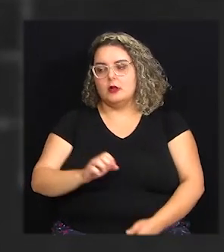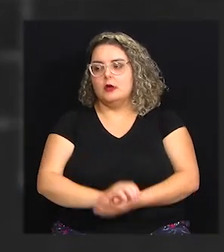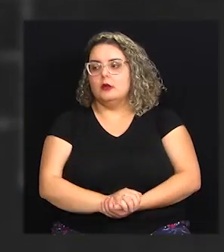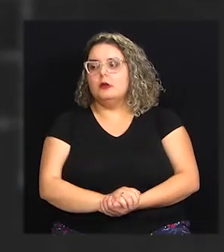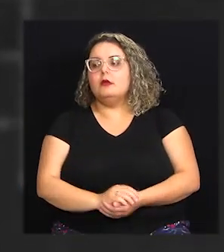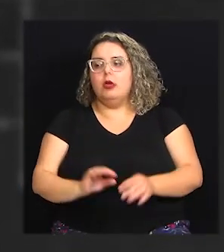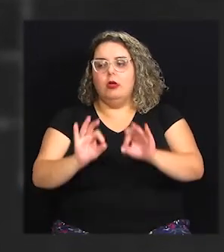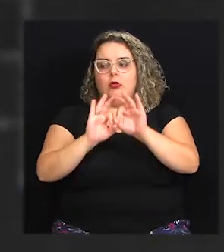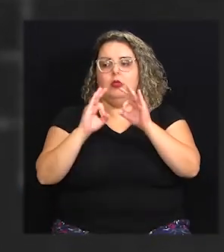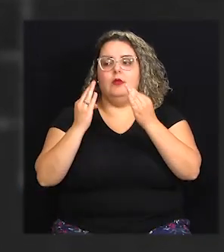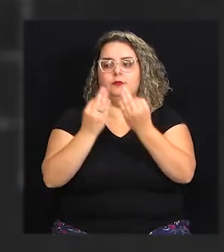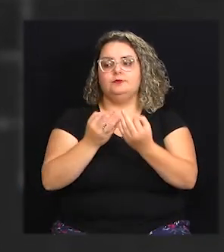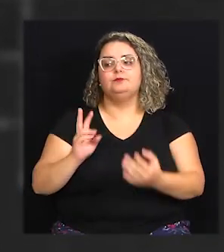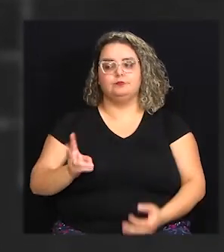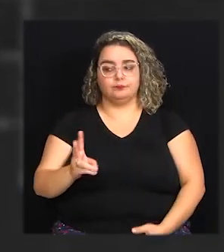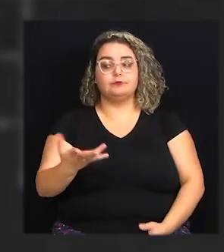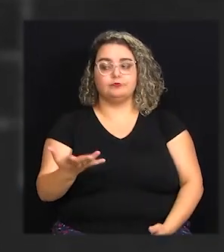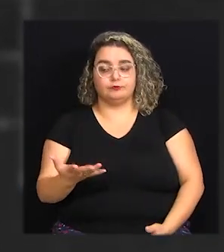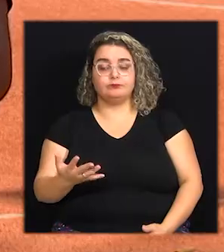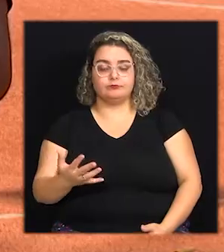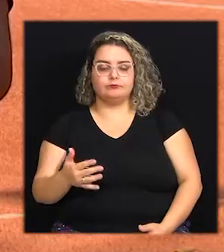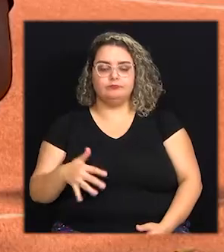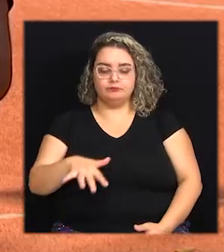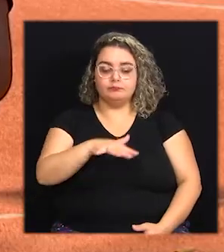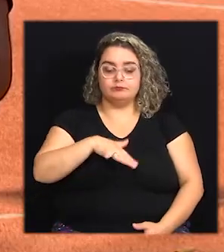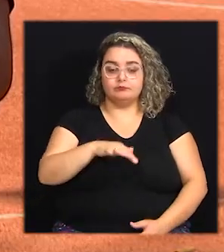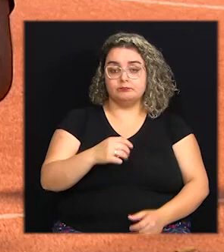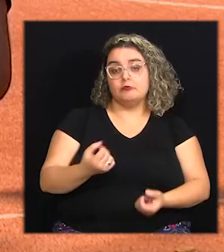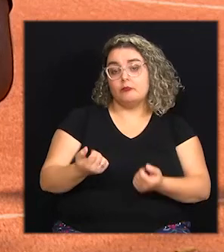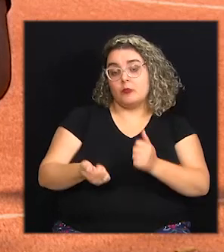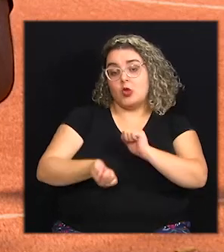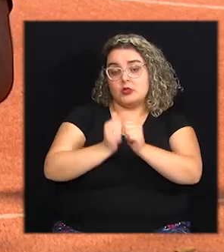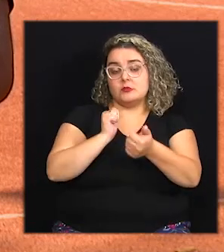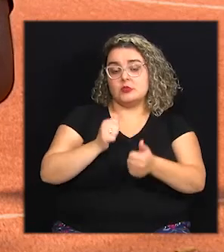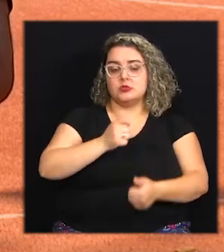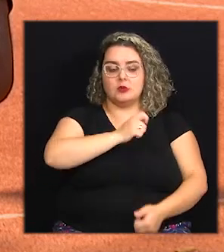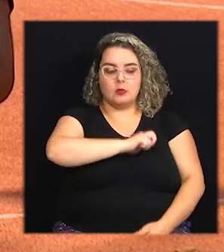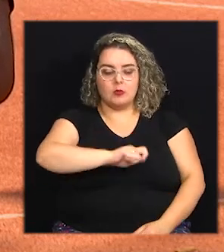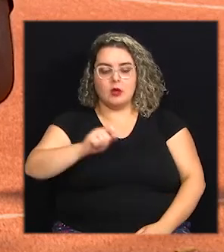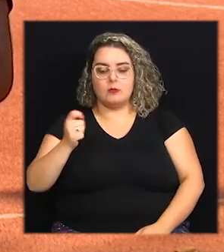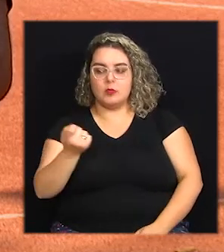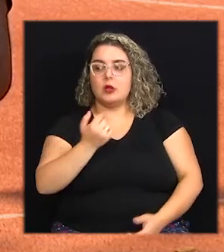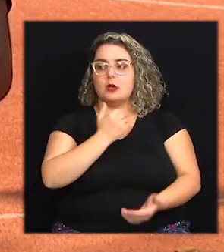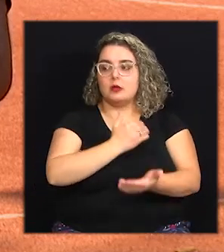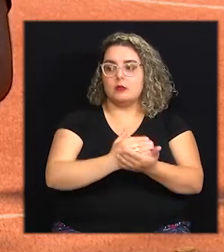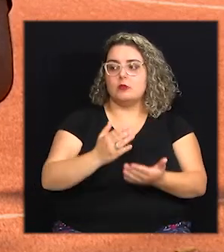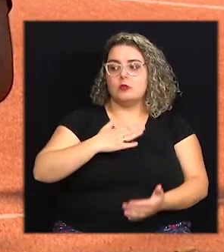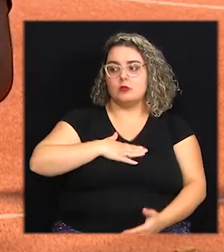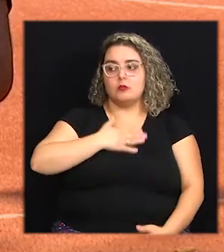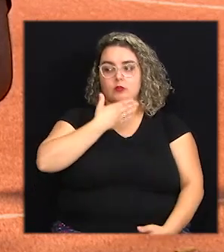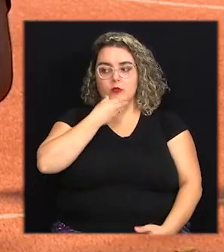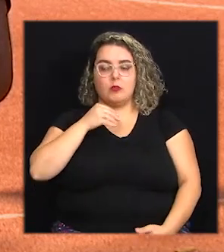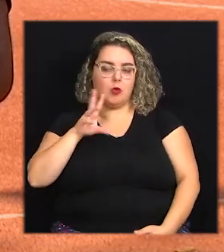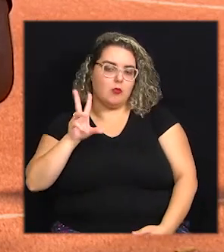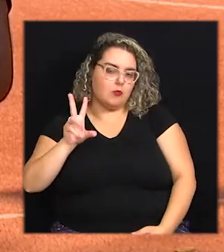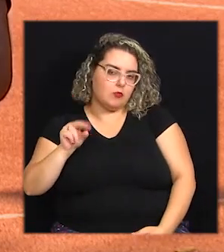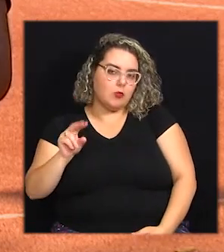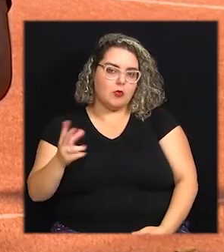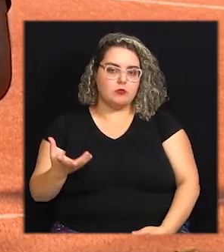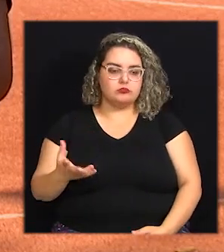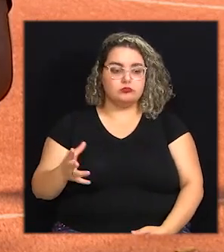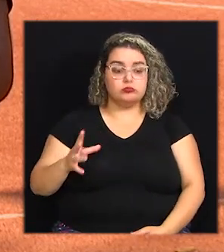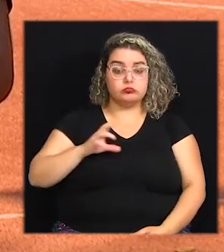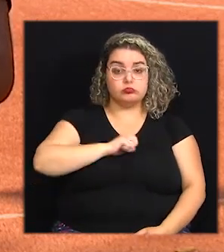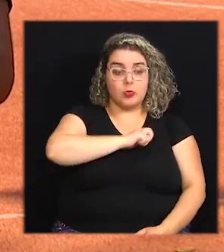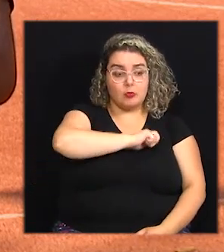família já vem bastante com o esporte, mas o tênis mesmo eu comecei por causa do meu avô, que sempre gostou muito de jogar